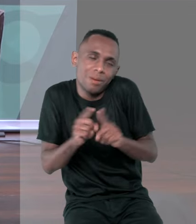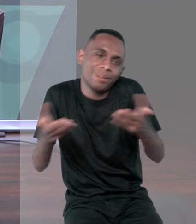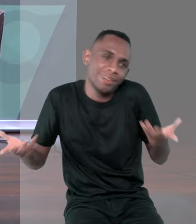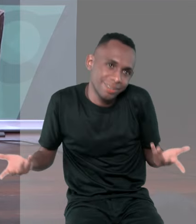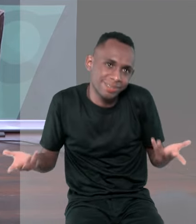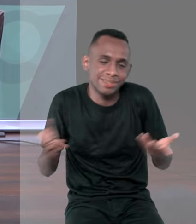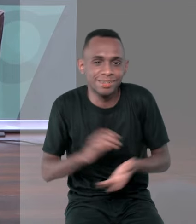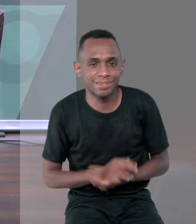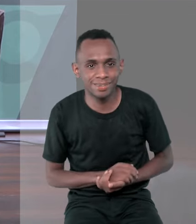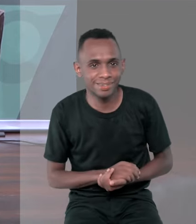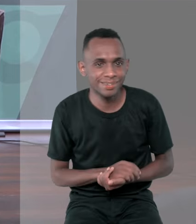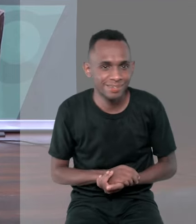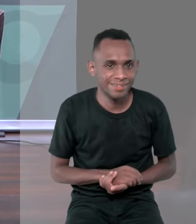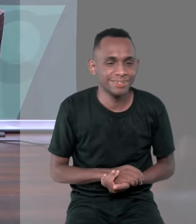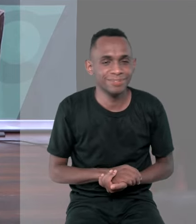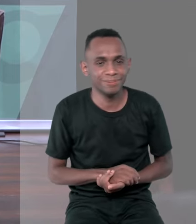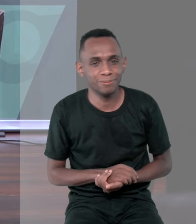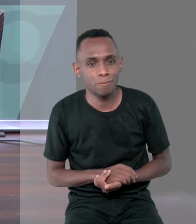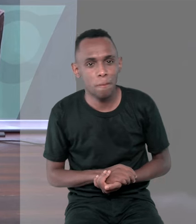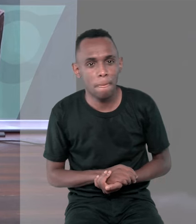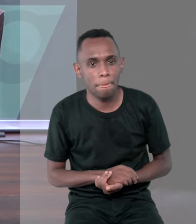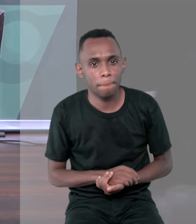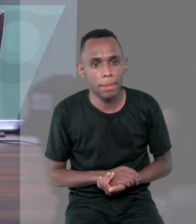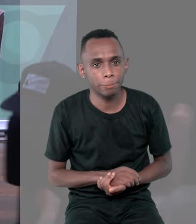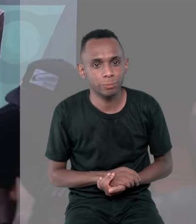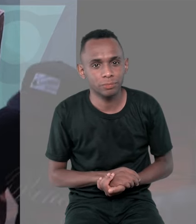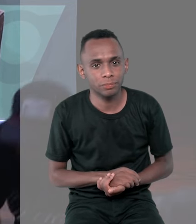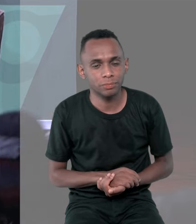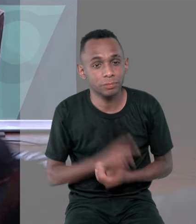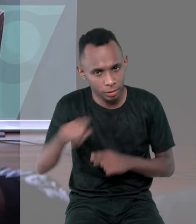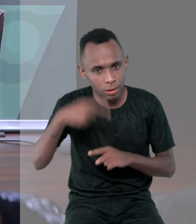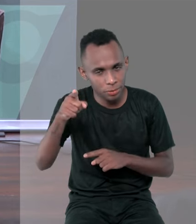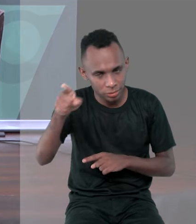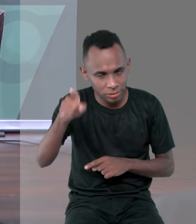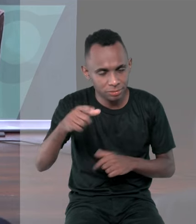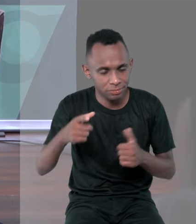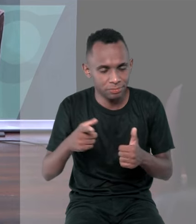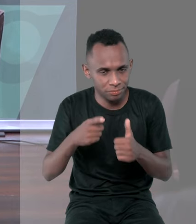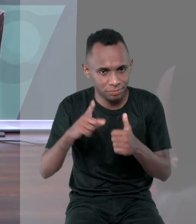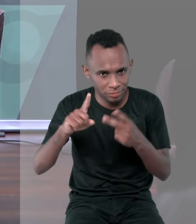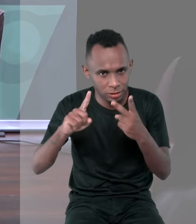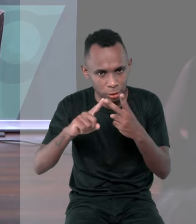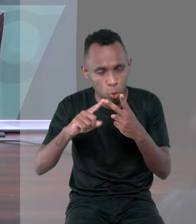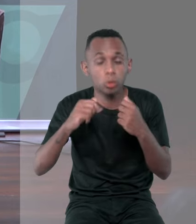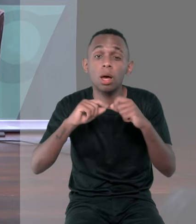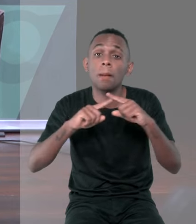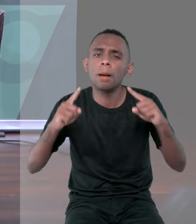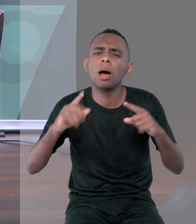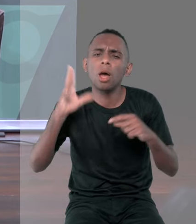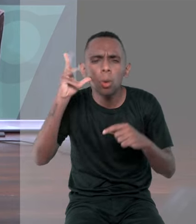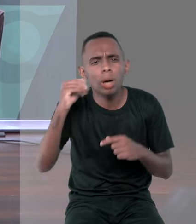até tenho amigos homens. Depois vou passar para você, tá? Não é, mas eu acho